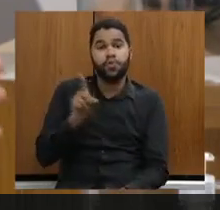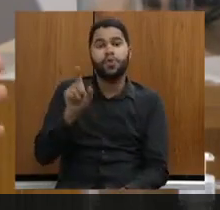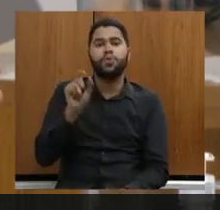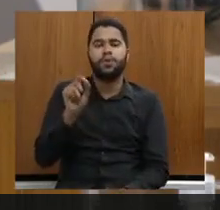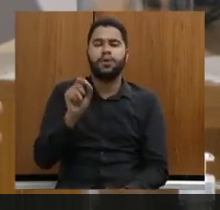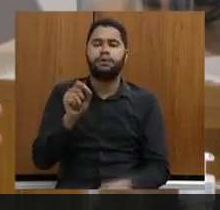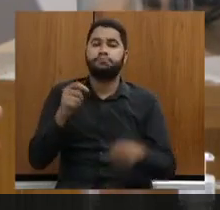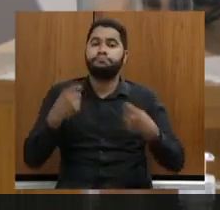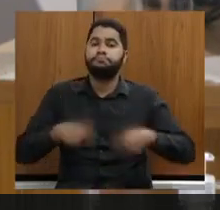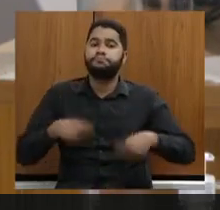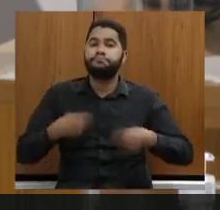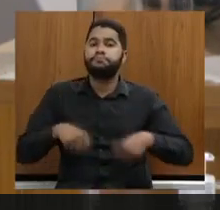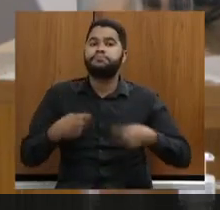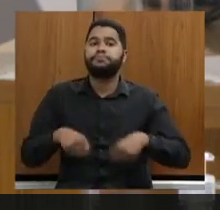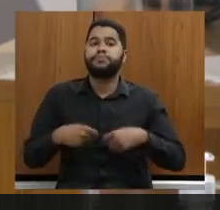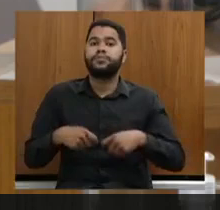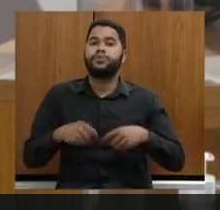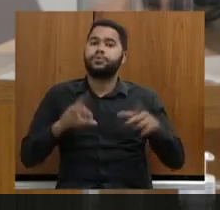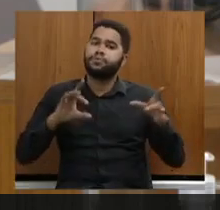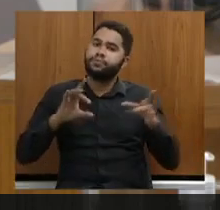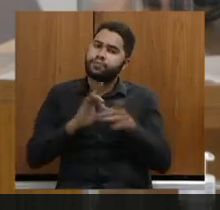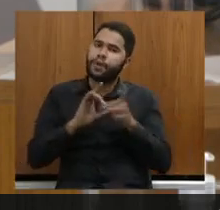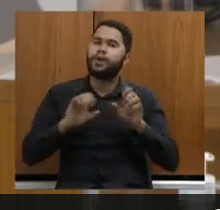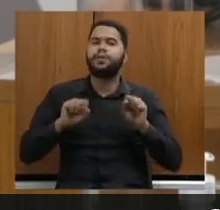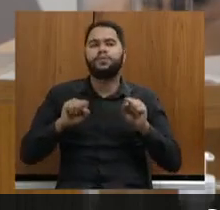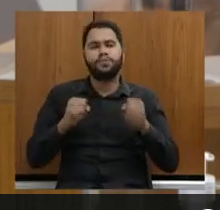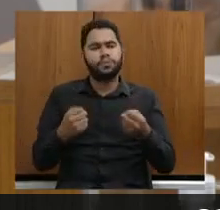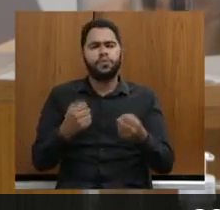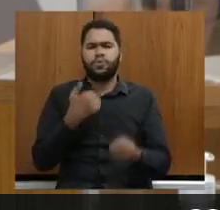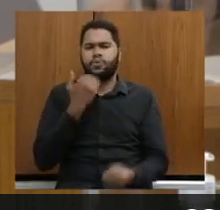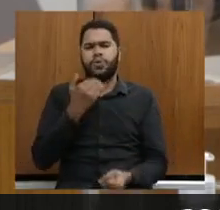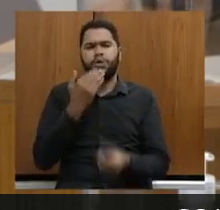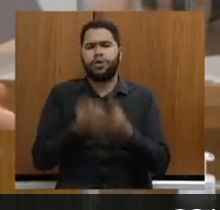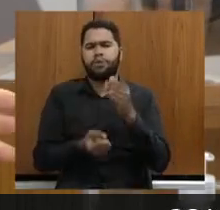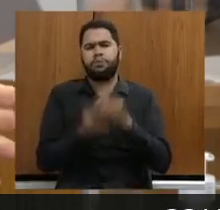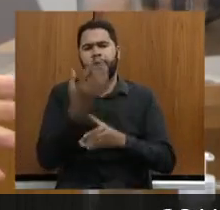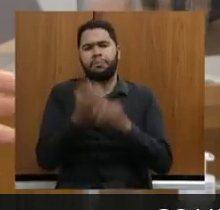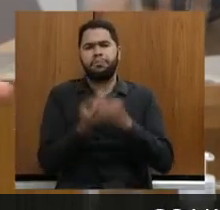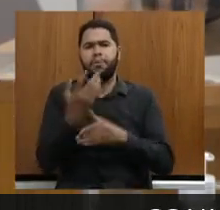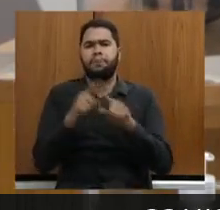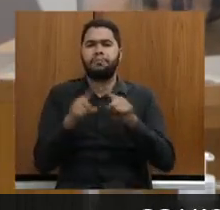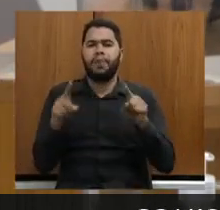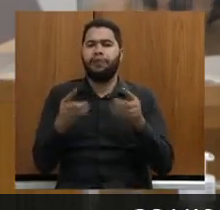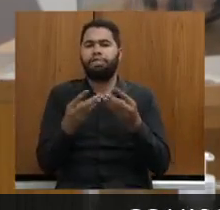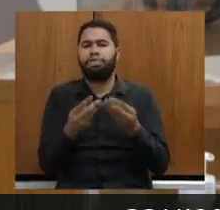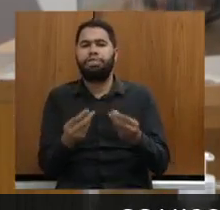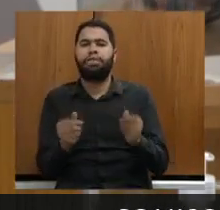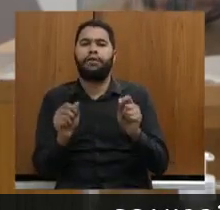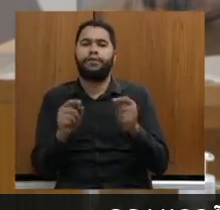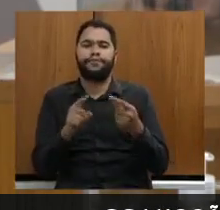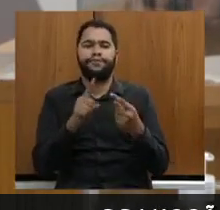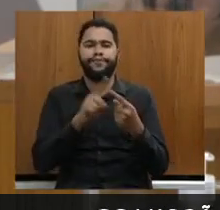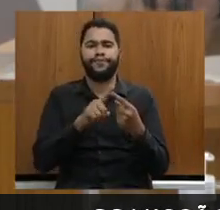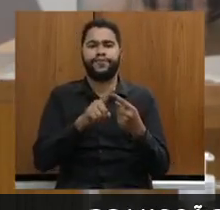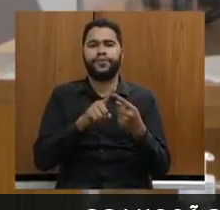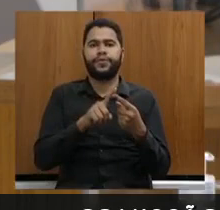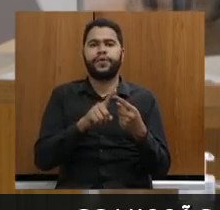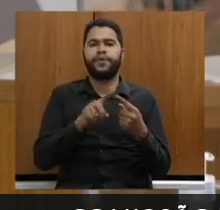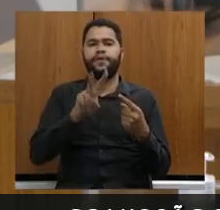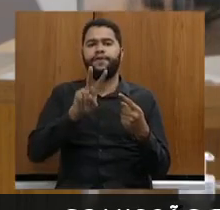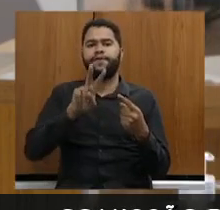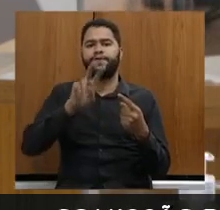como necessário é une esses esforços porque não adianta produzir se você não escova Virgínia